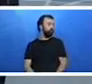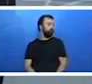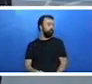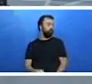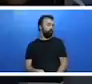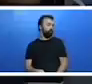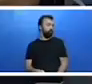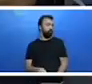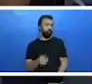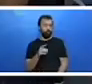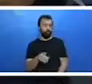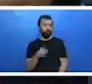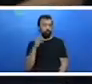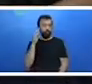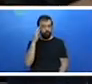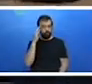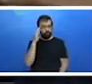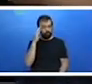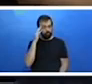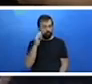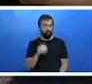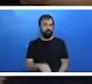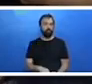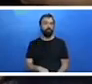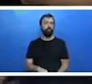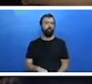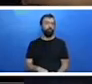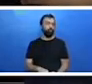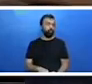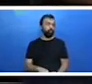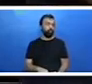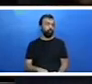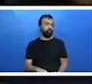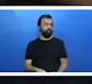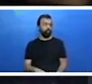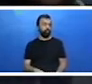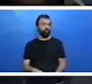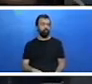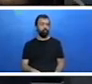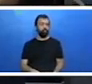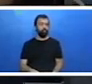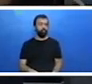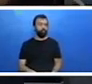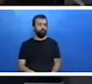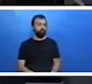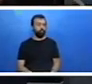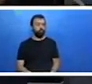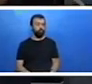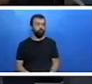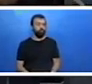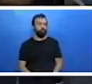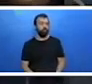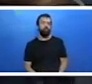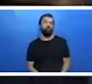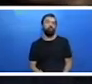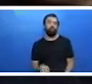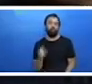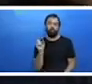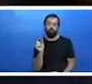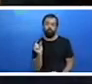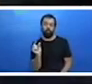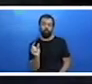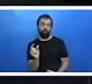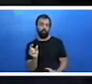Você já aprendeu a representar a 10ª parte do todo referência, dividi-lo por 10. O cubinho,